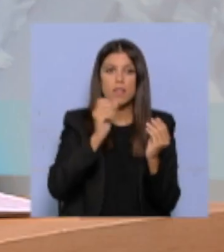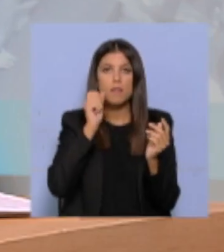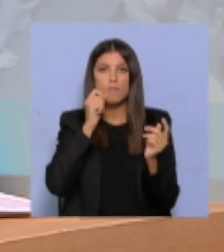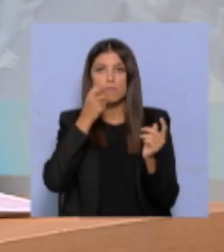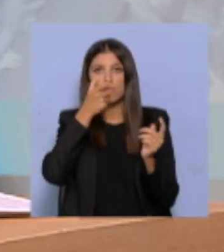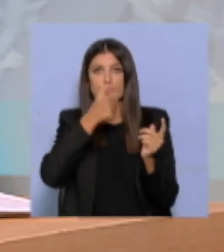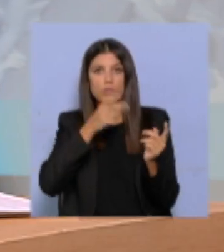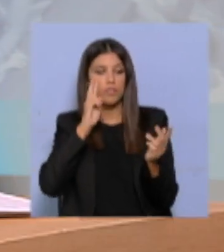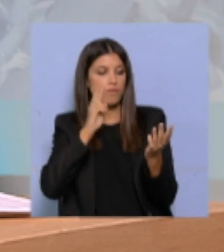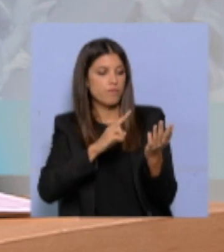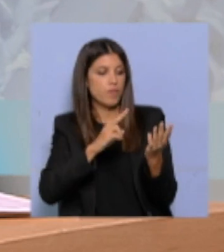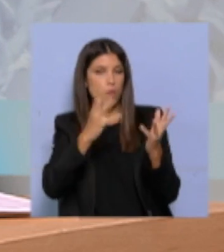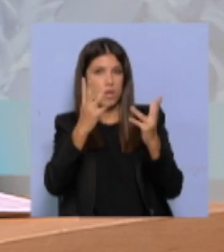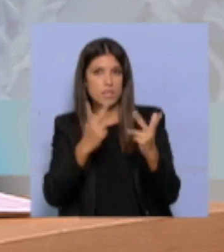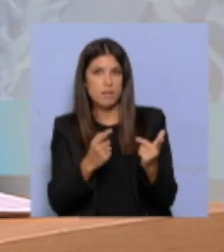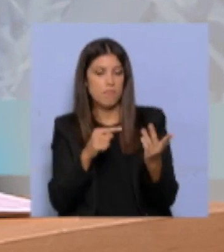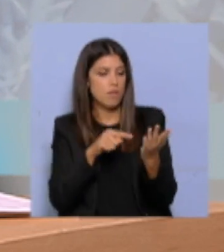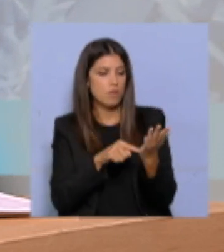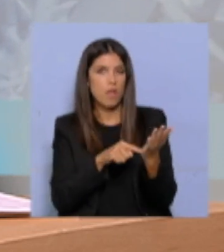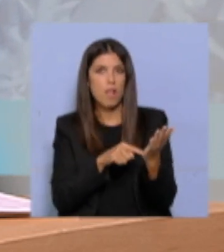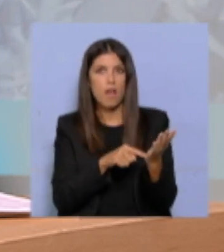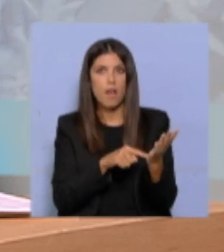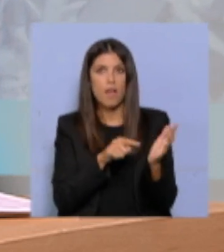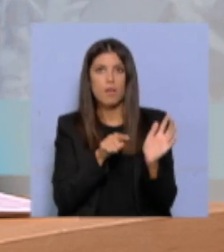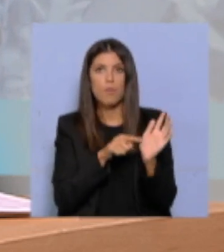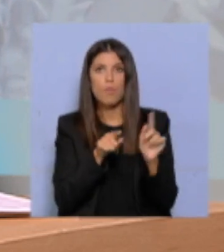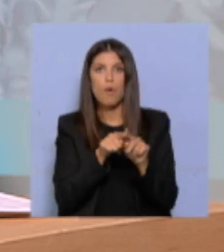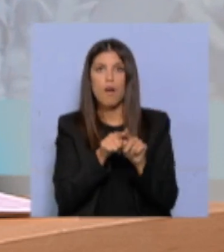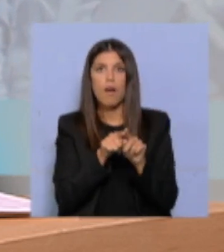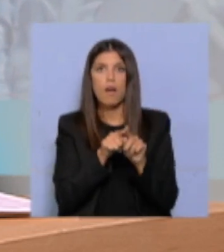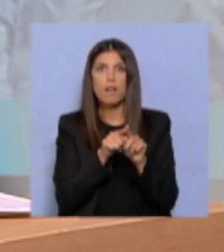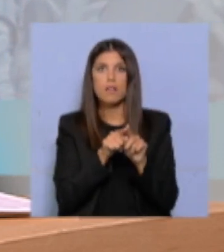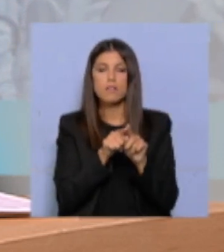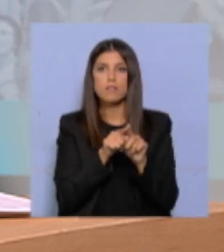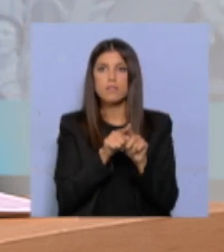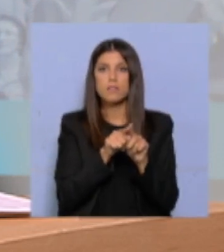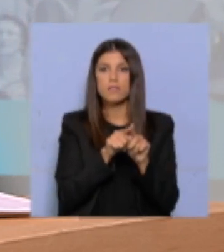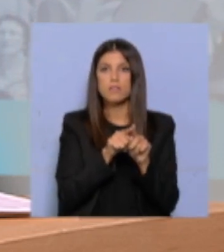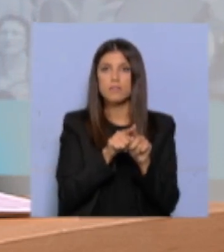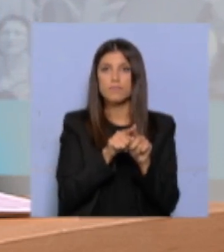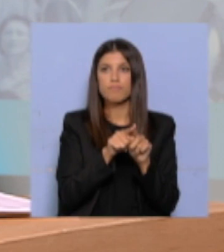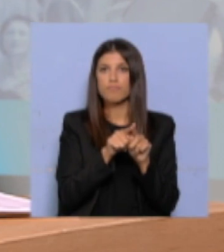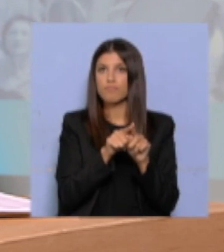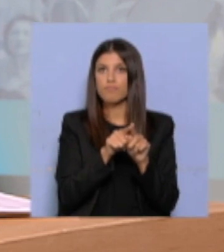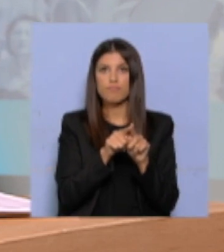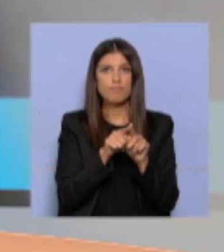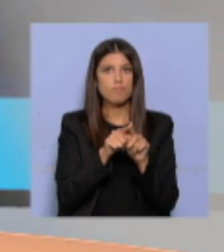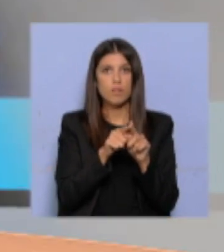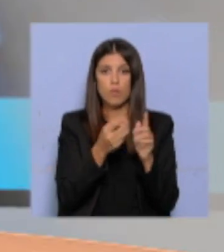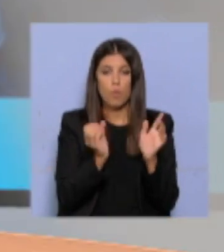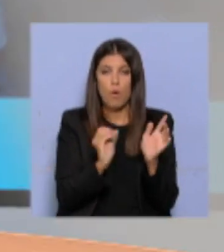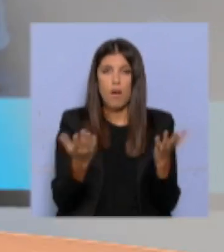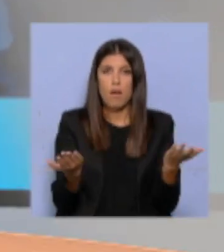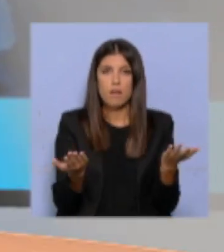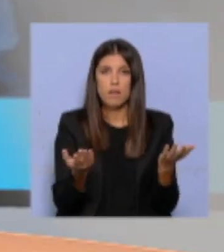Estado verificará que não se passou o que se passou ou que se está a passar este ano. Mas nos